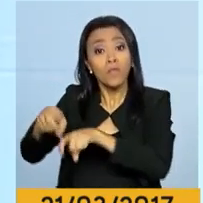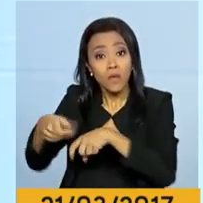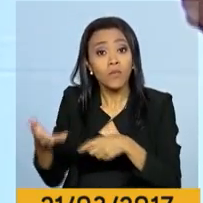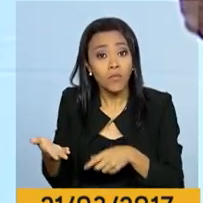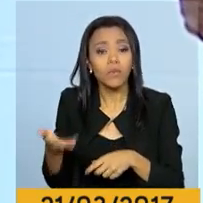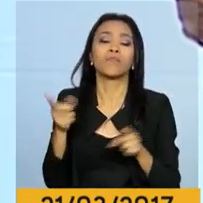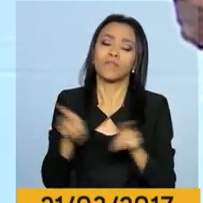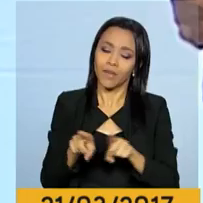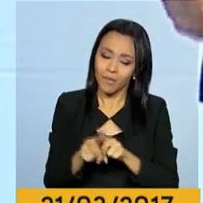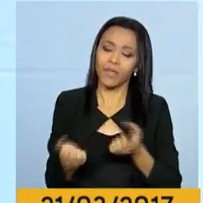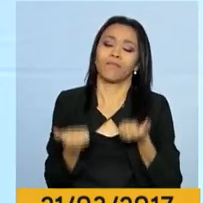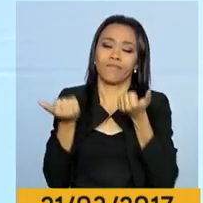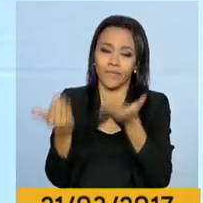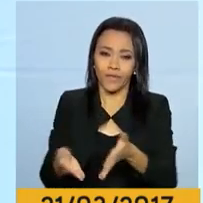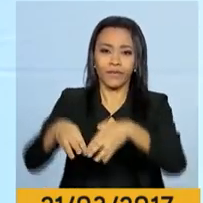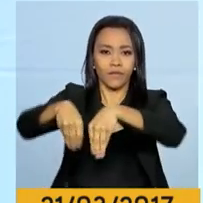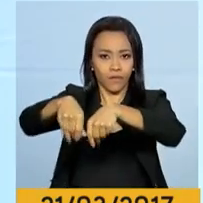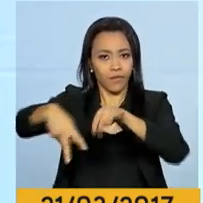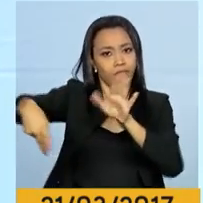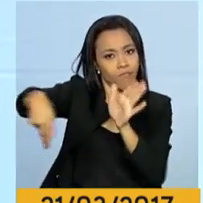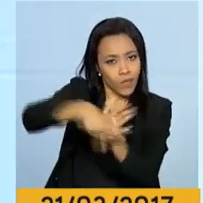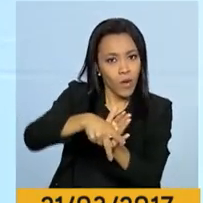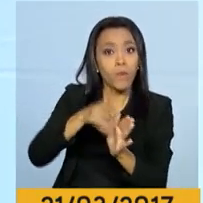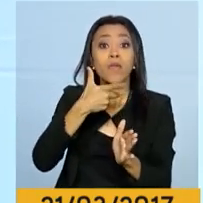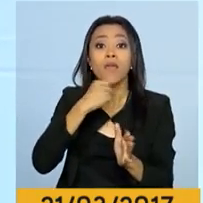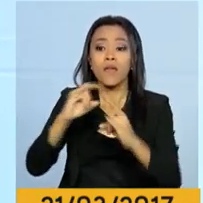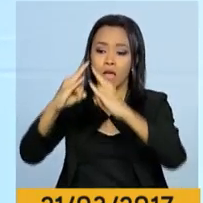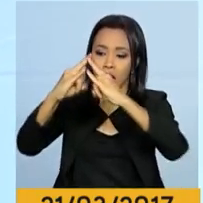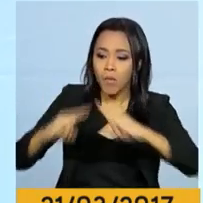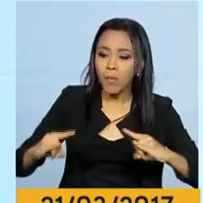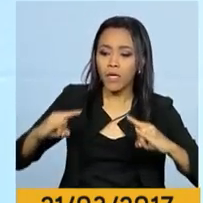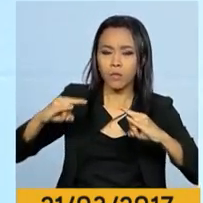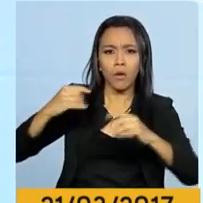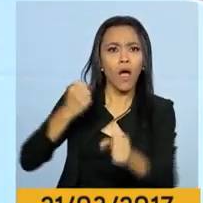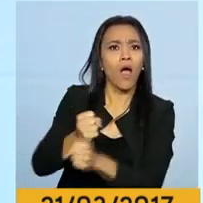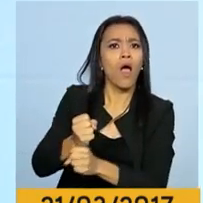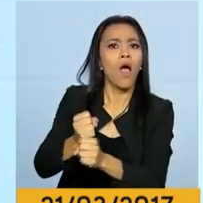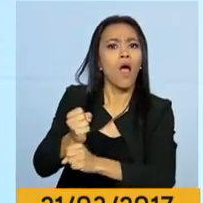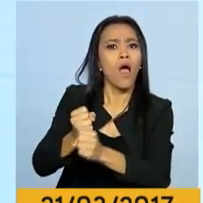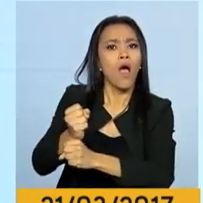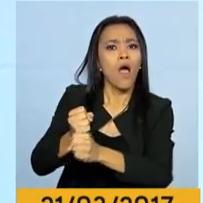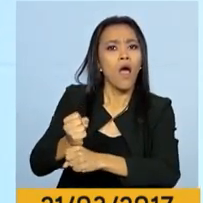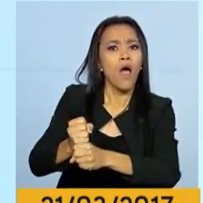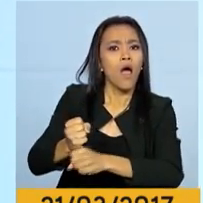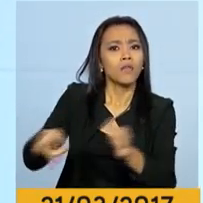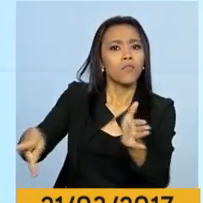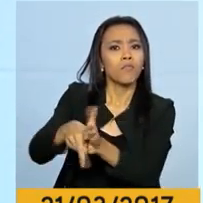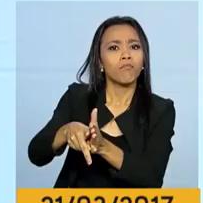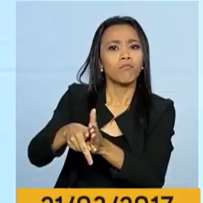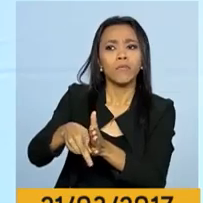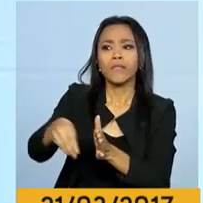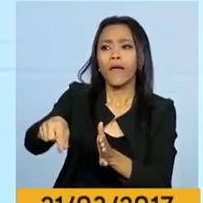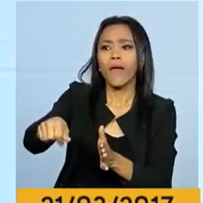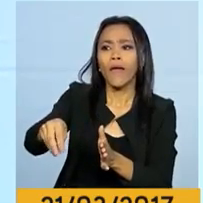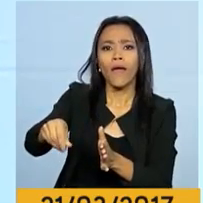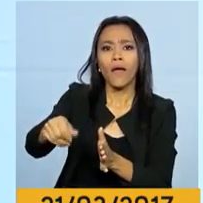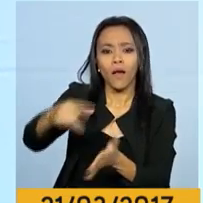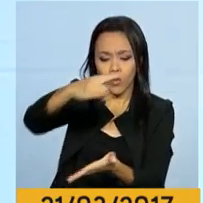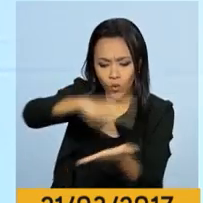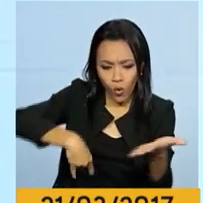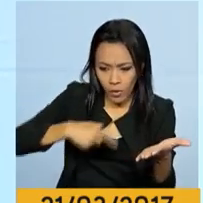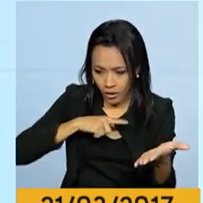nós estamos titulando, dando títulos àqueles que foram assentados e que durante anos e anos não receberam a titulação. Estão numa